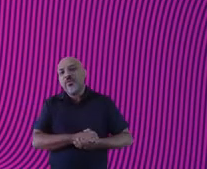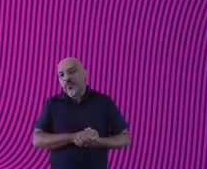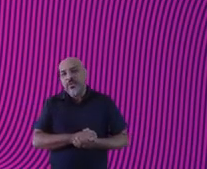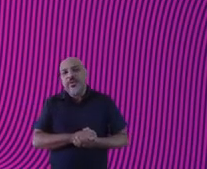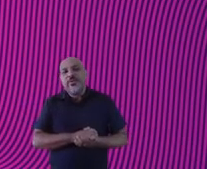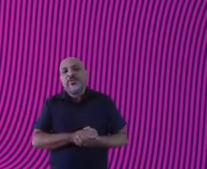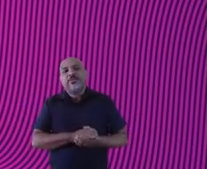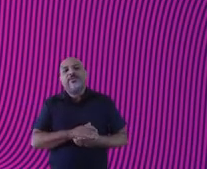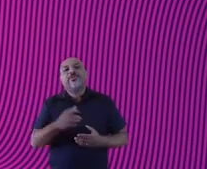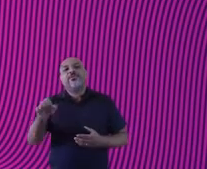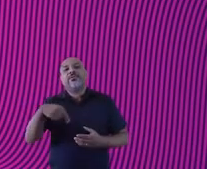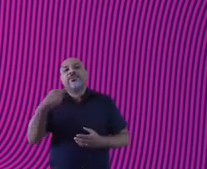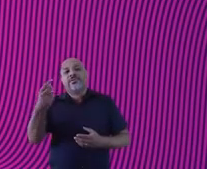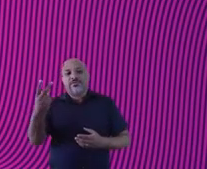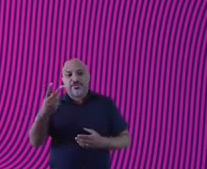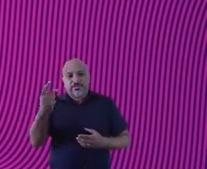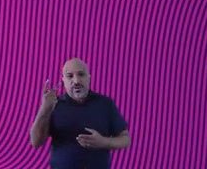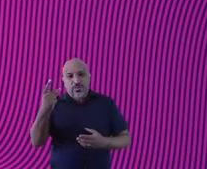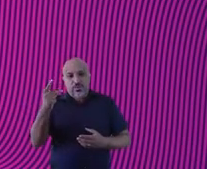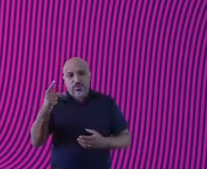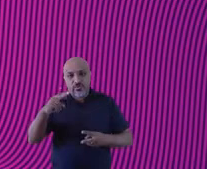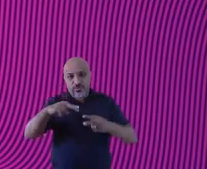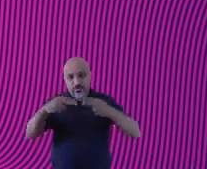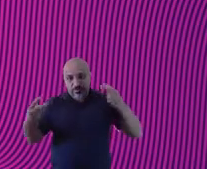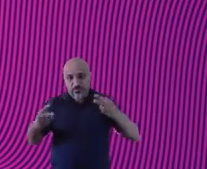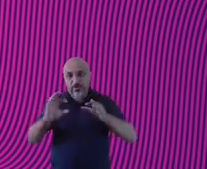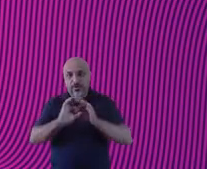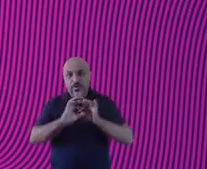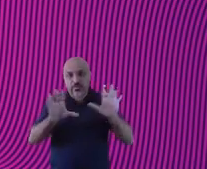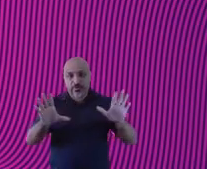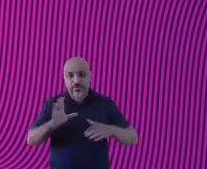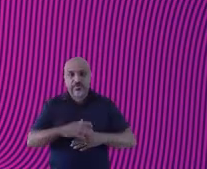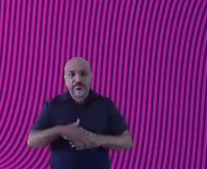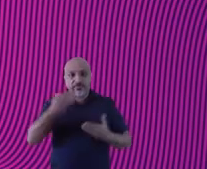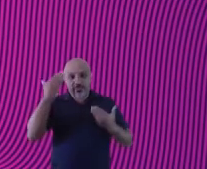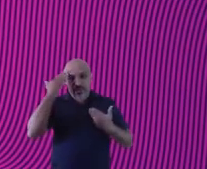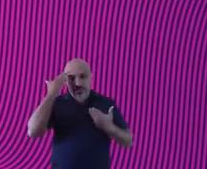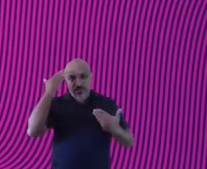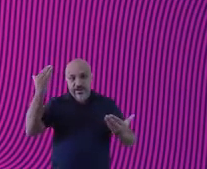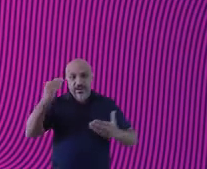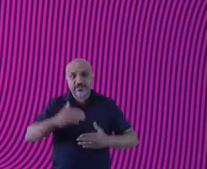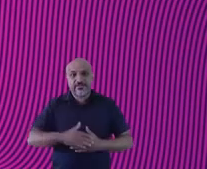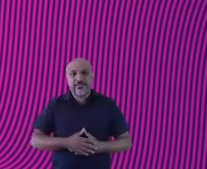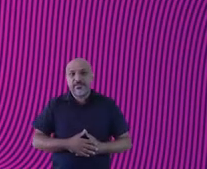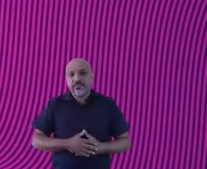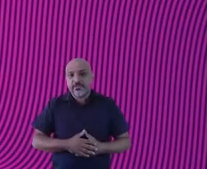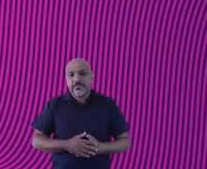do segundo transplante autólogo. Obrigado.